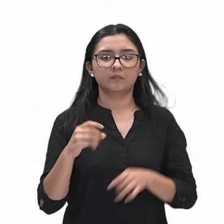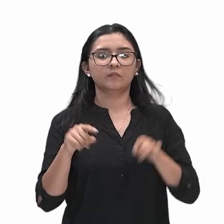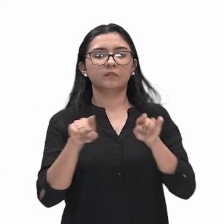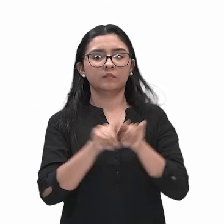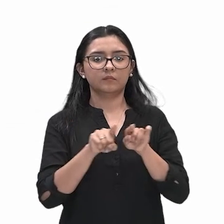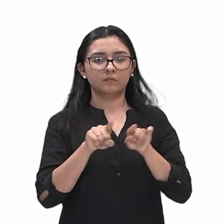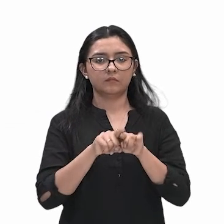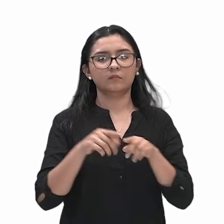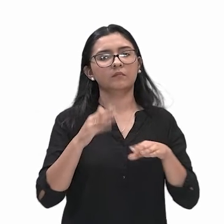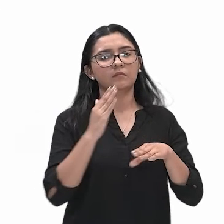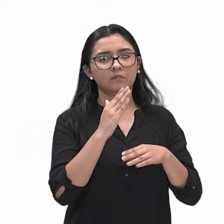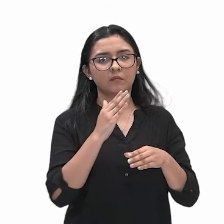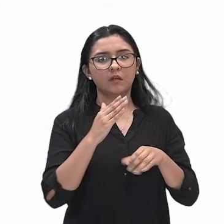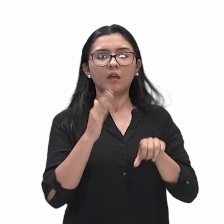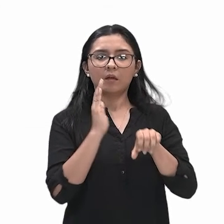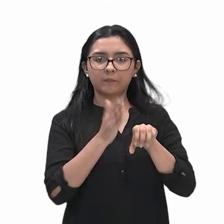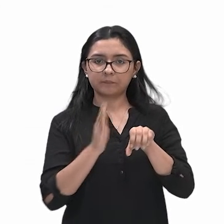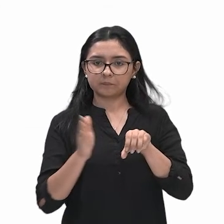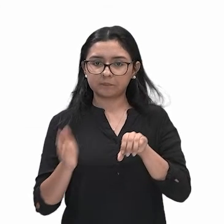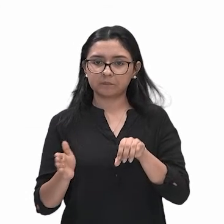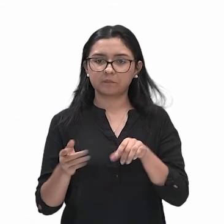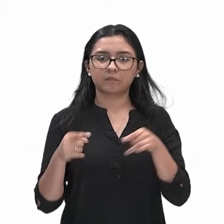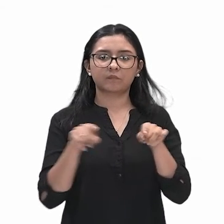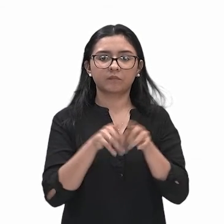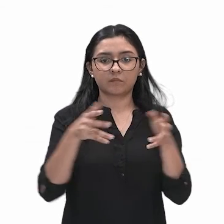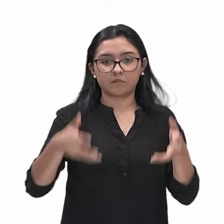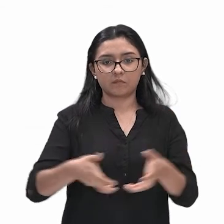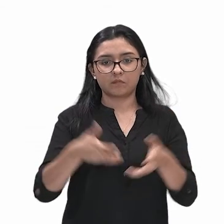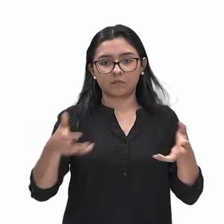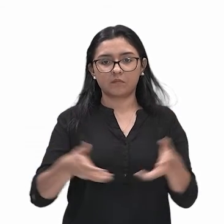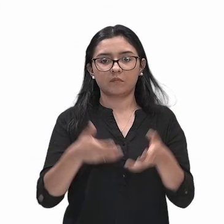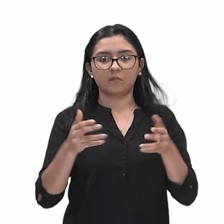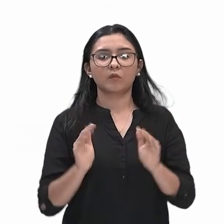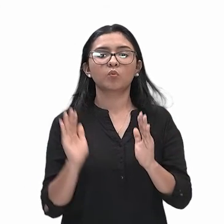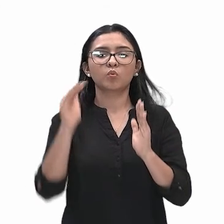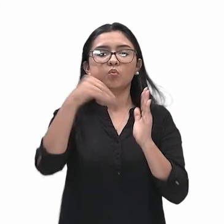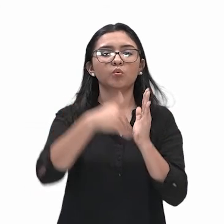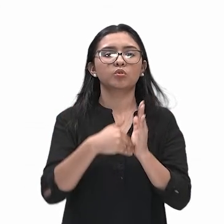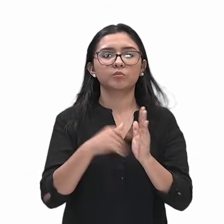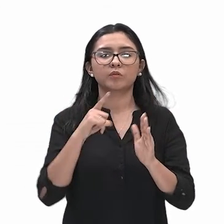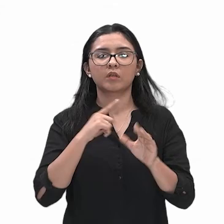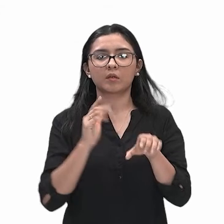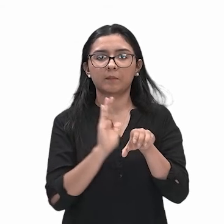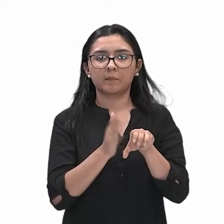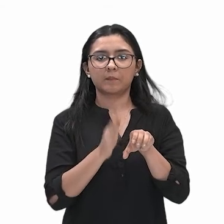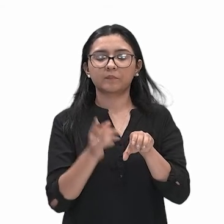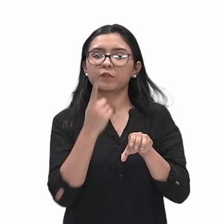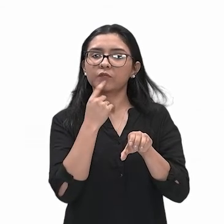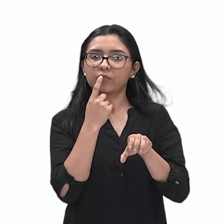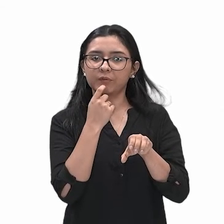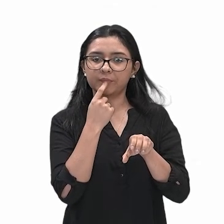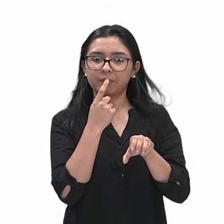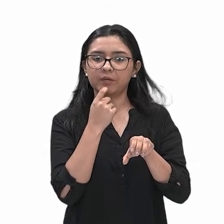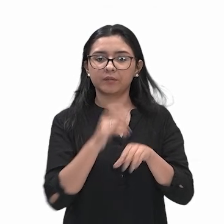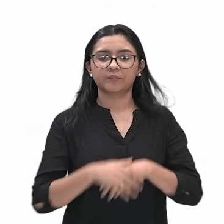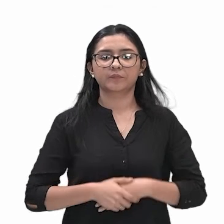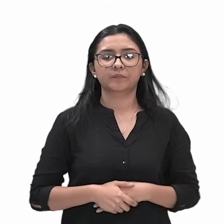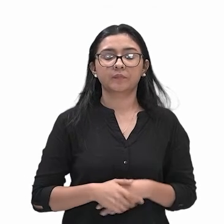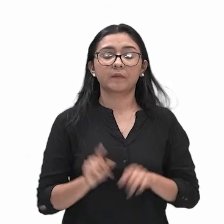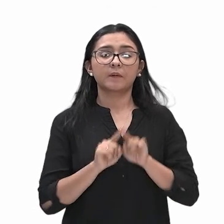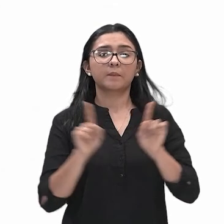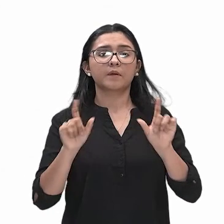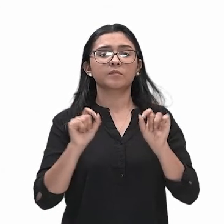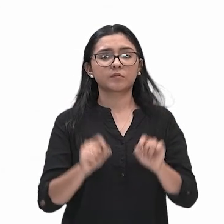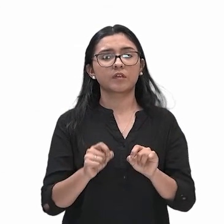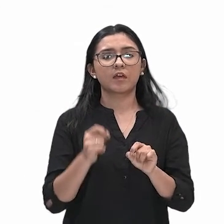pimentão, repolho e por último ali no nosso ranking temos o tomate, tá? Mas considerando que os vegetais,